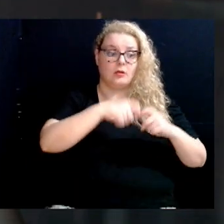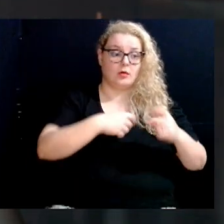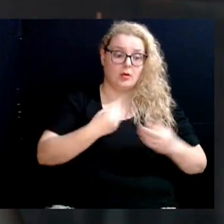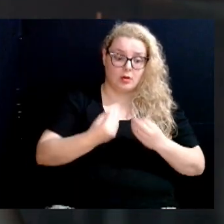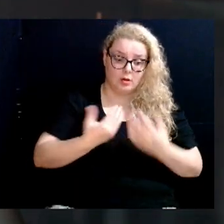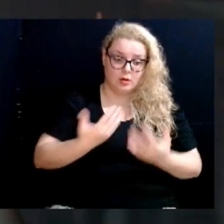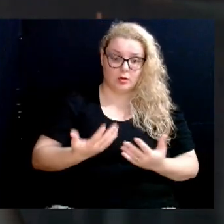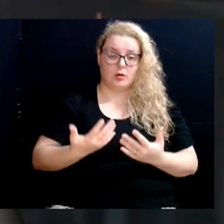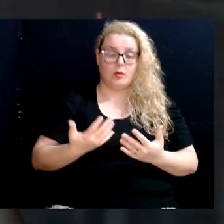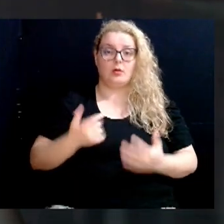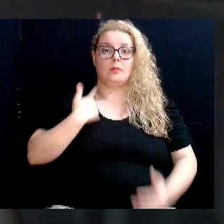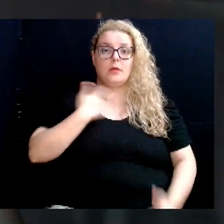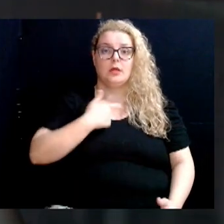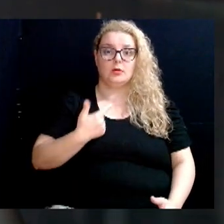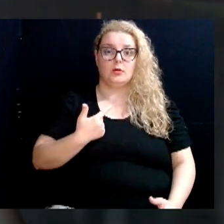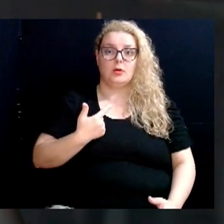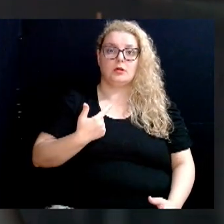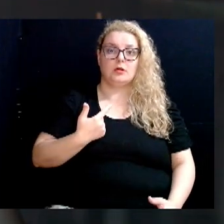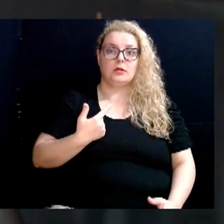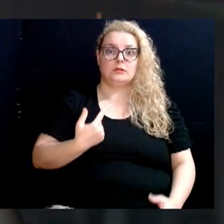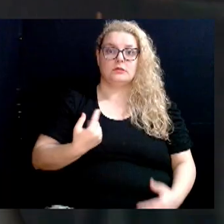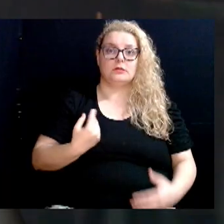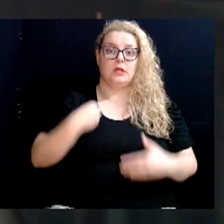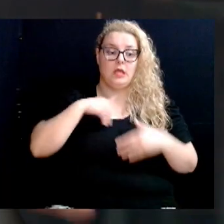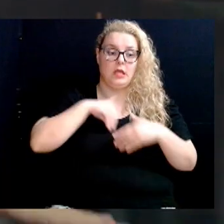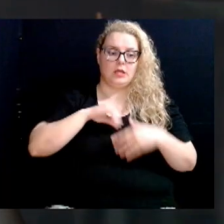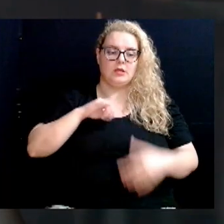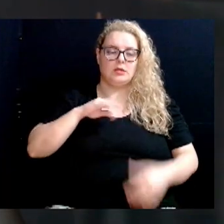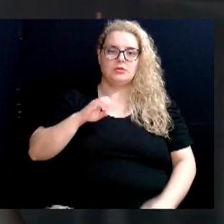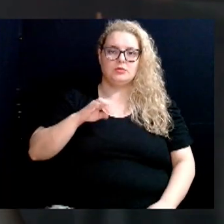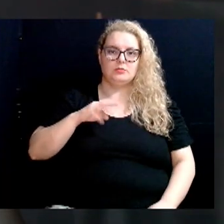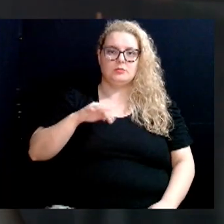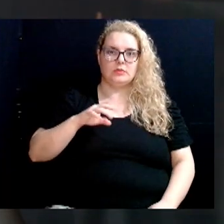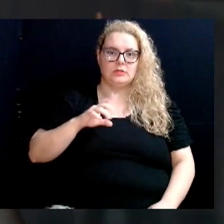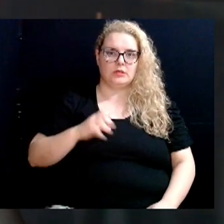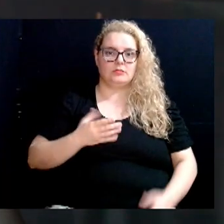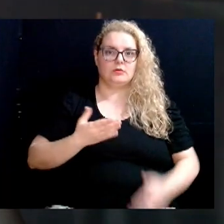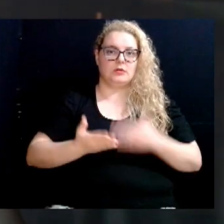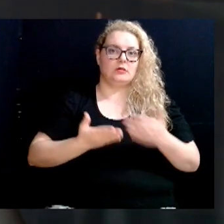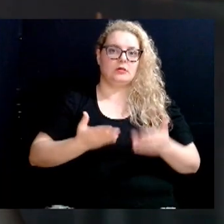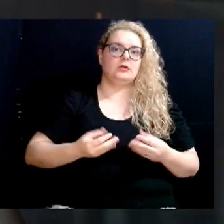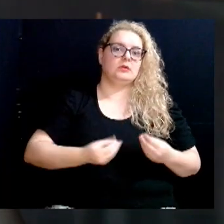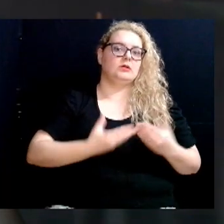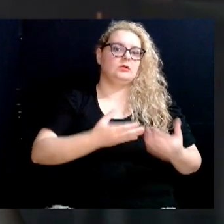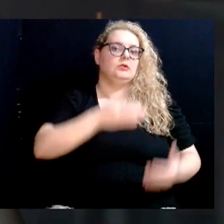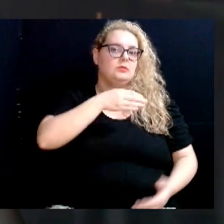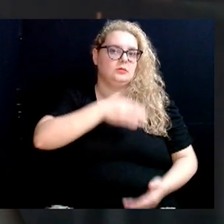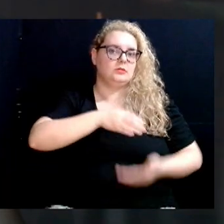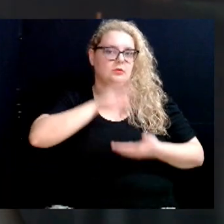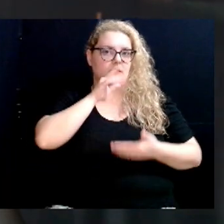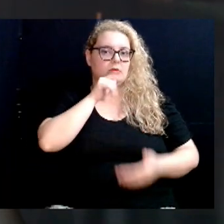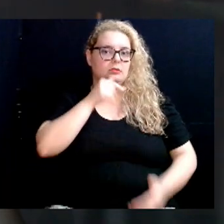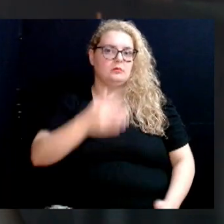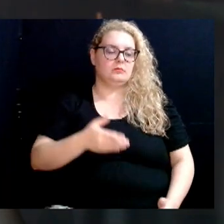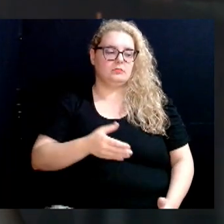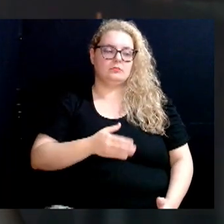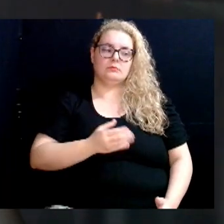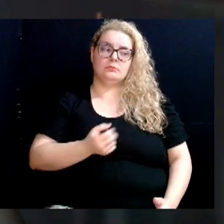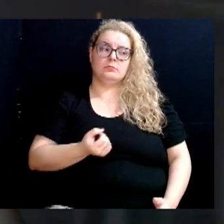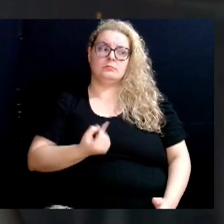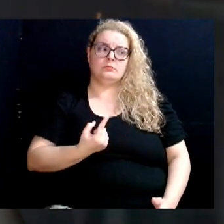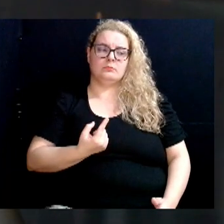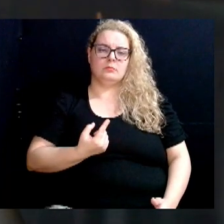intimidade vai ditar como a gente vai interagir com aquilo. Sim. Se eu te ofereço esse copo d'água, te olhando meio estranho, você fala, pô, isso daqui